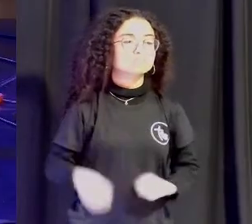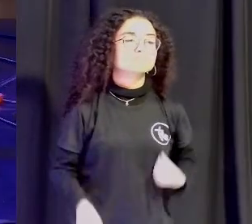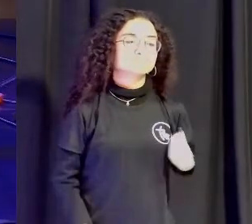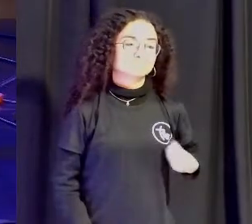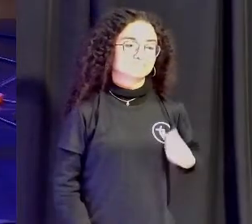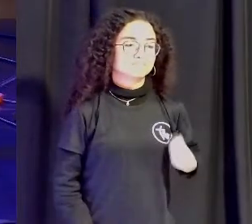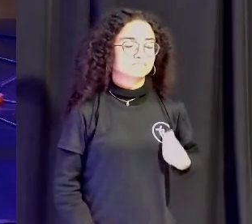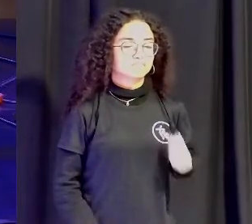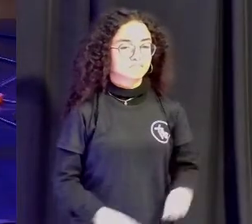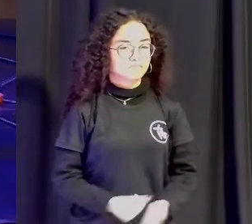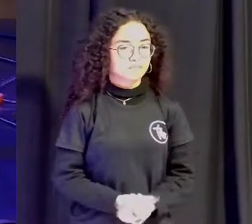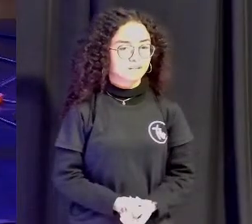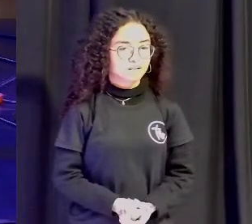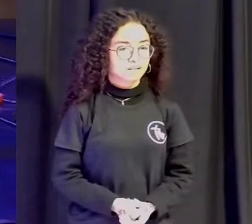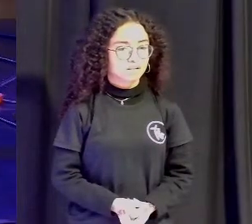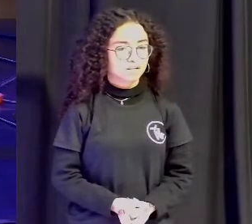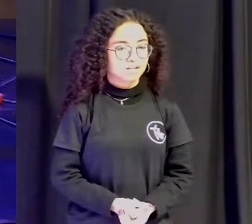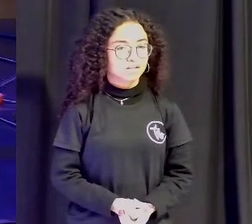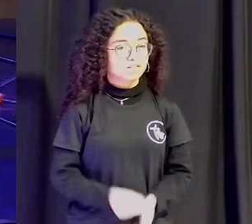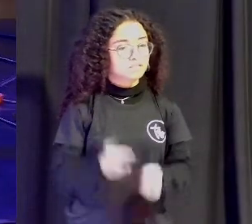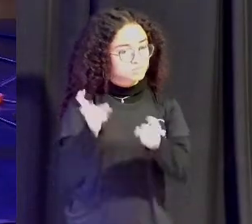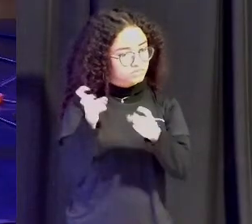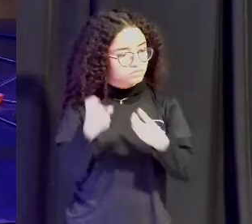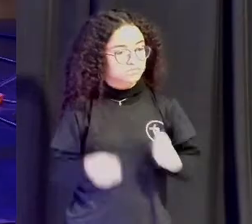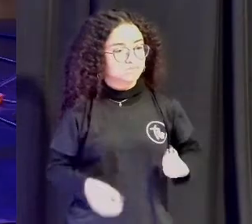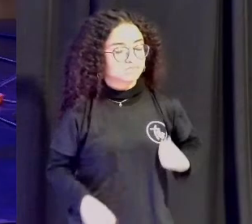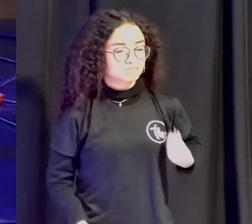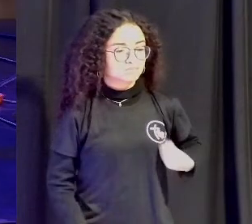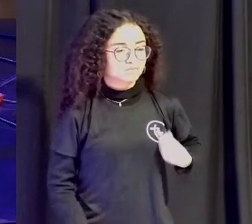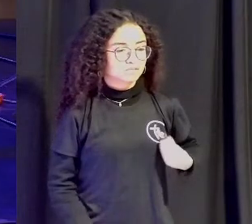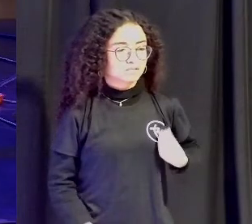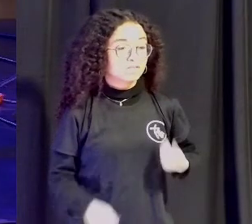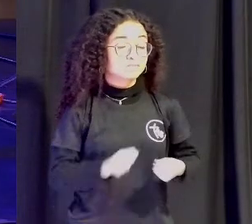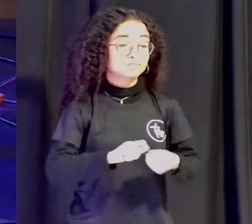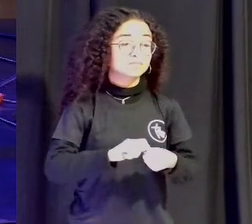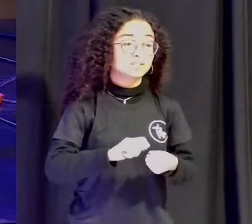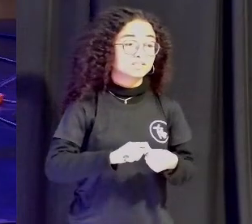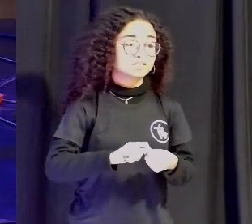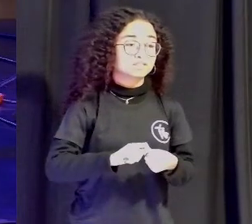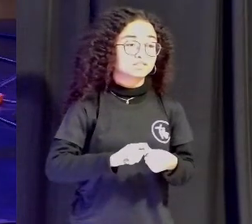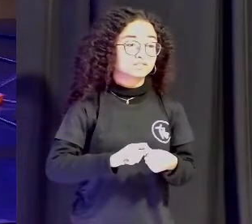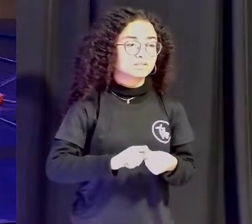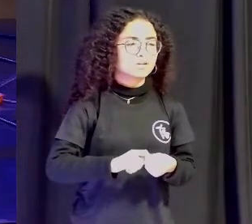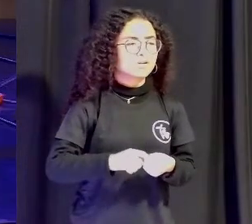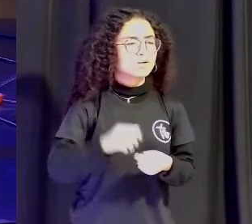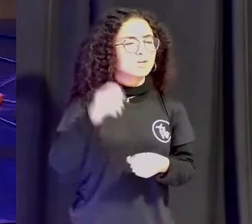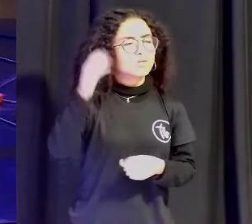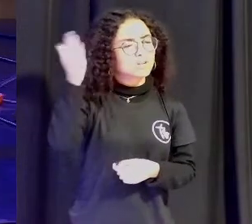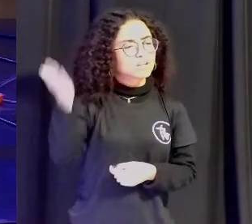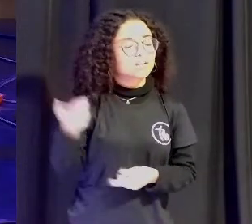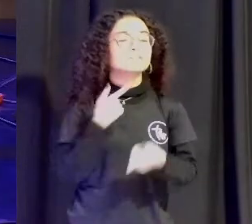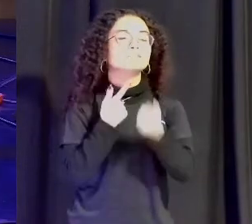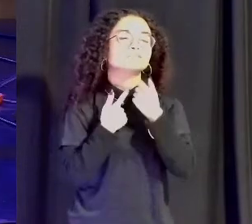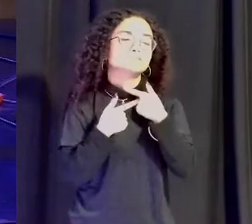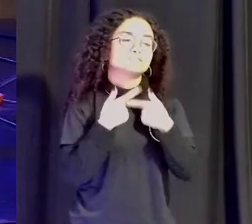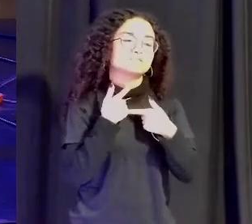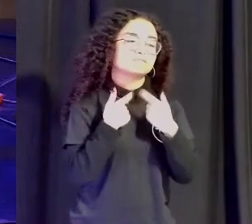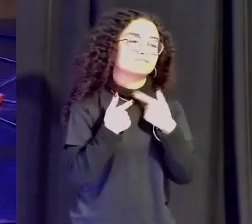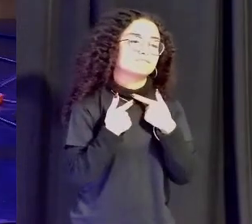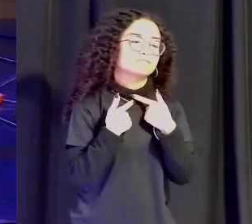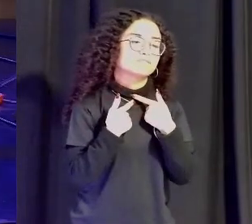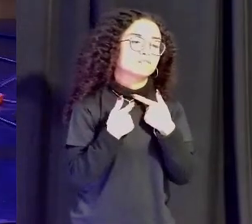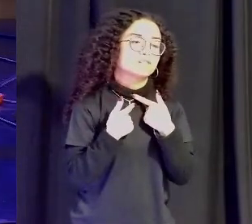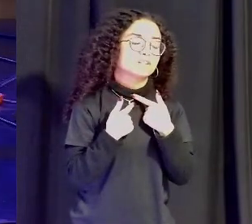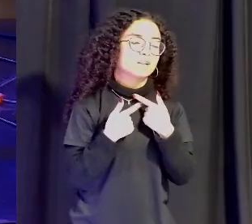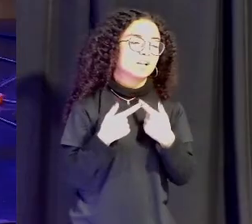E ouvindo a sua voz, vamos fazer o que ele quer e não o que achamos